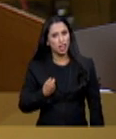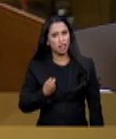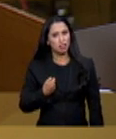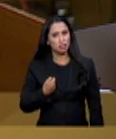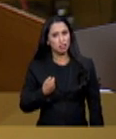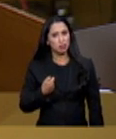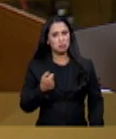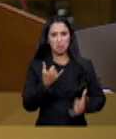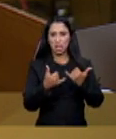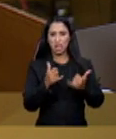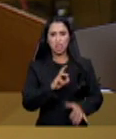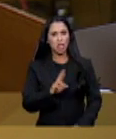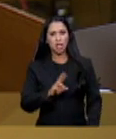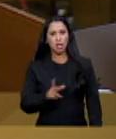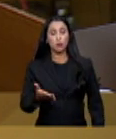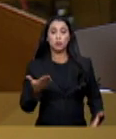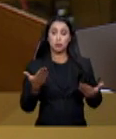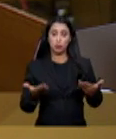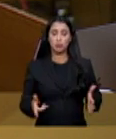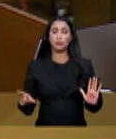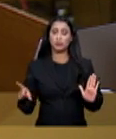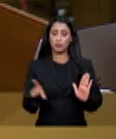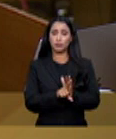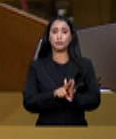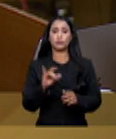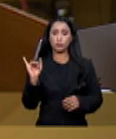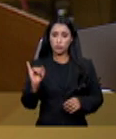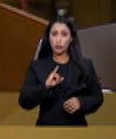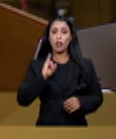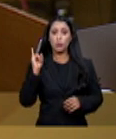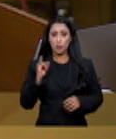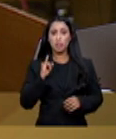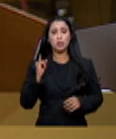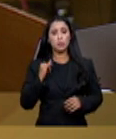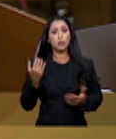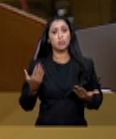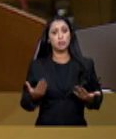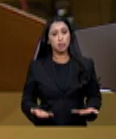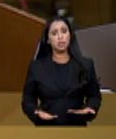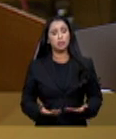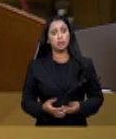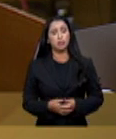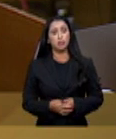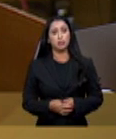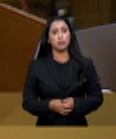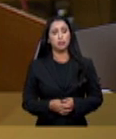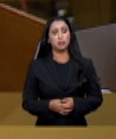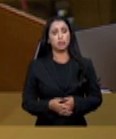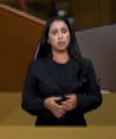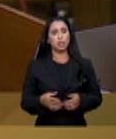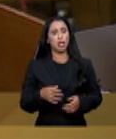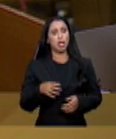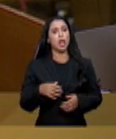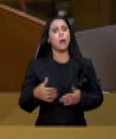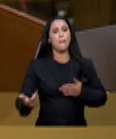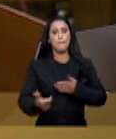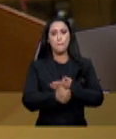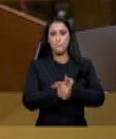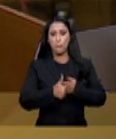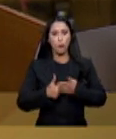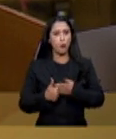eu acho que é uma lei importante e que traz uma proposição moralizadora